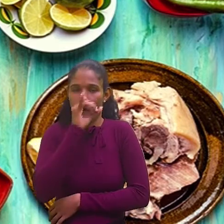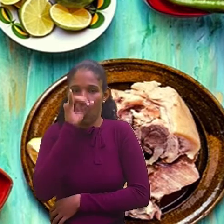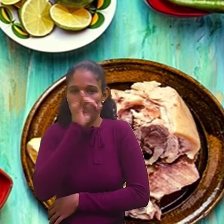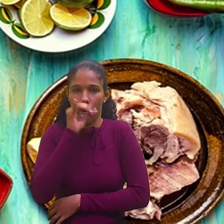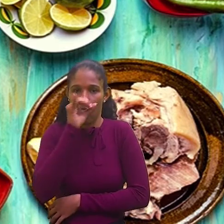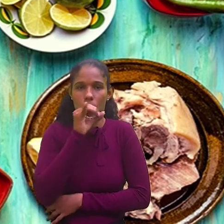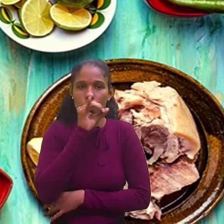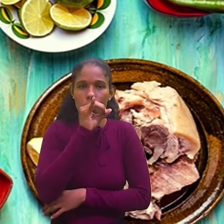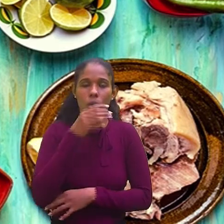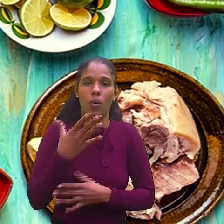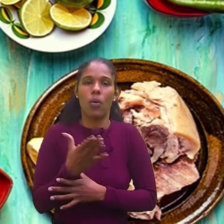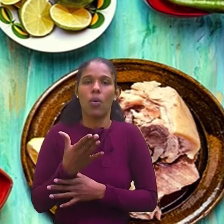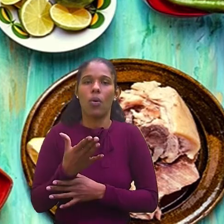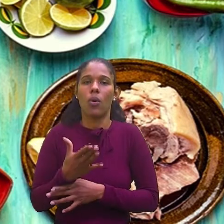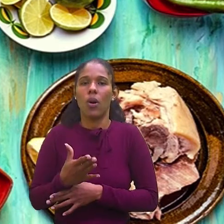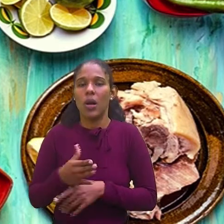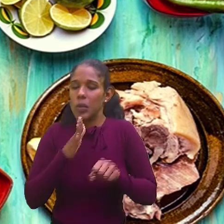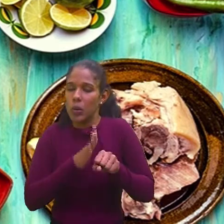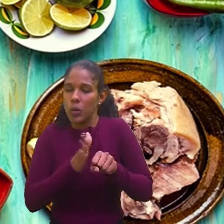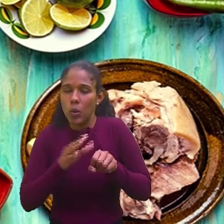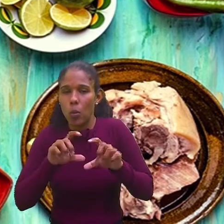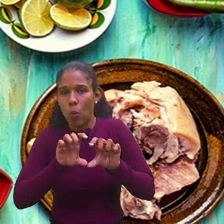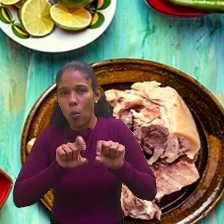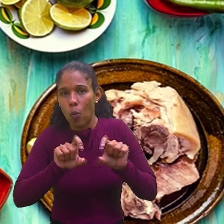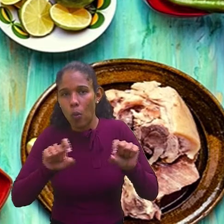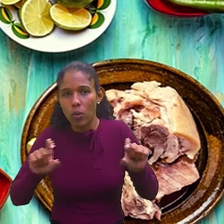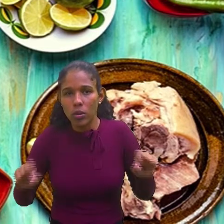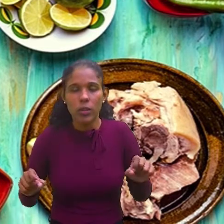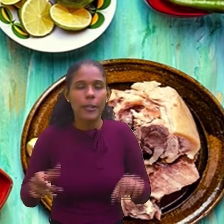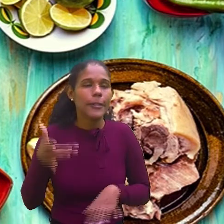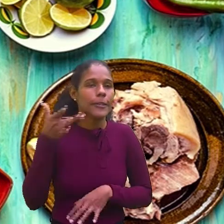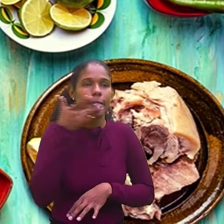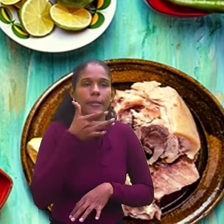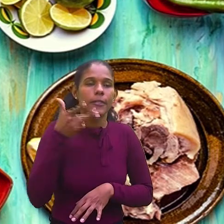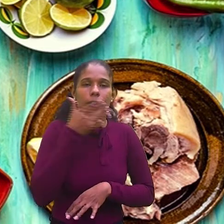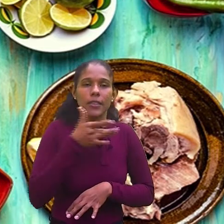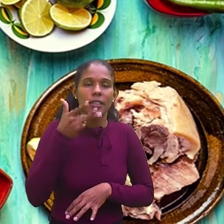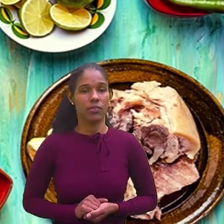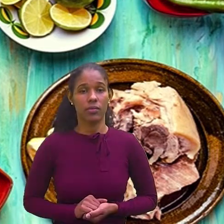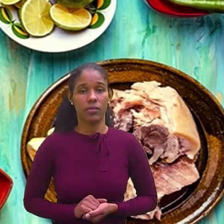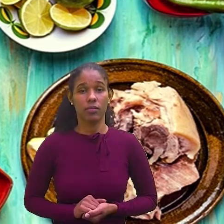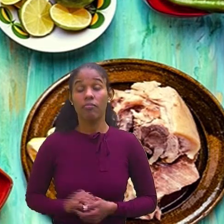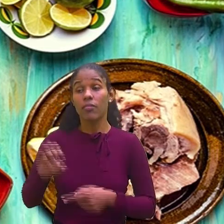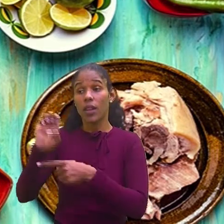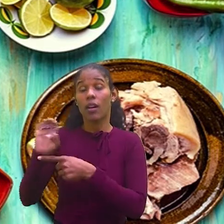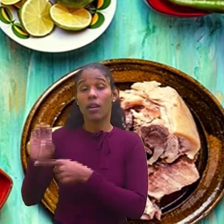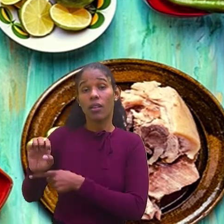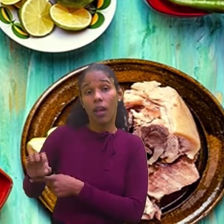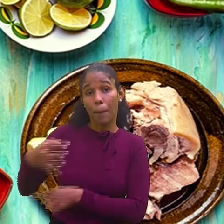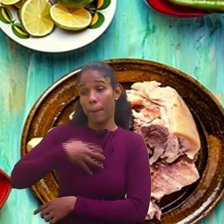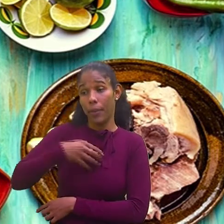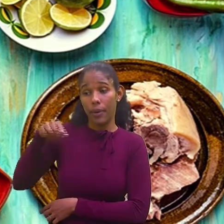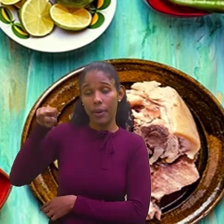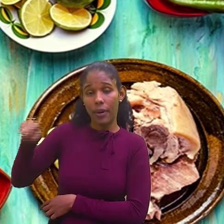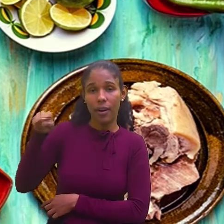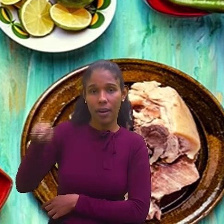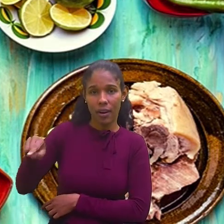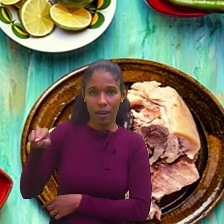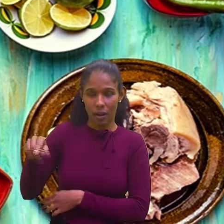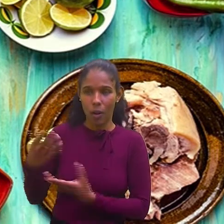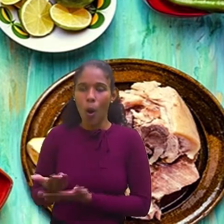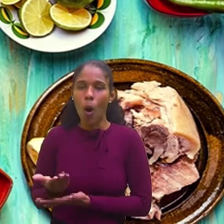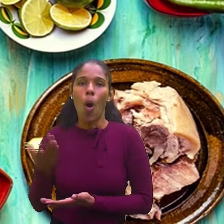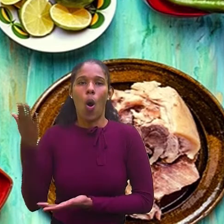bacon, torresmo, linguiça, bisteca. Dá até vontade de comer, não é mesmo? Na Bahia, o prato típico é o